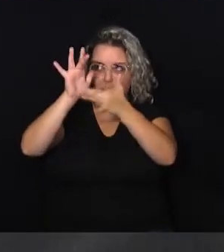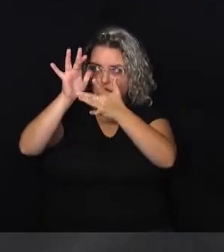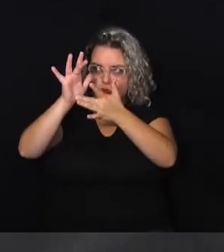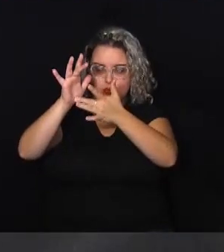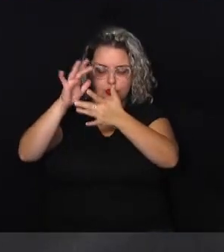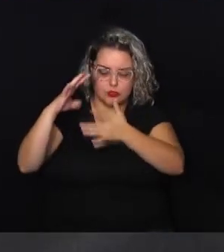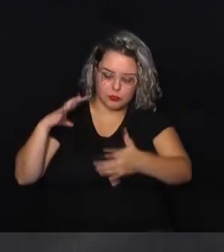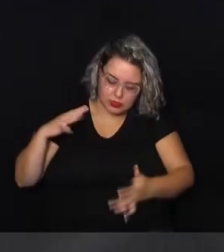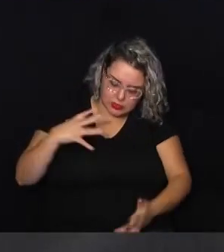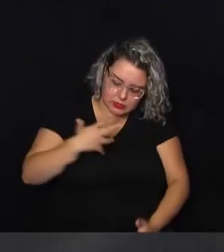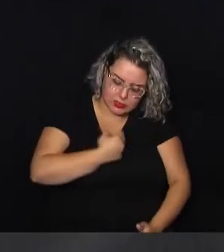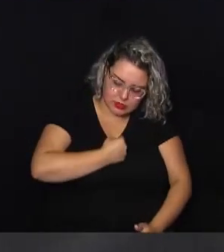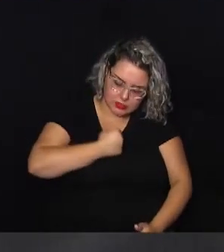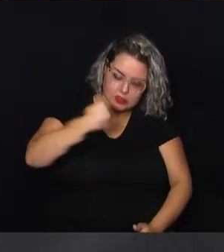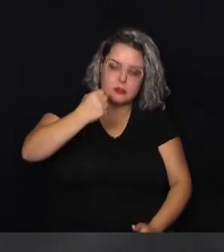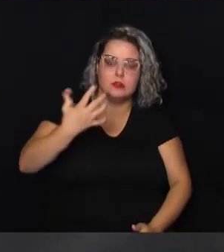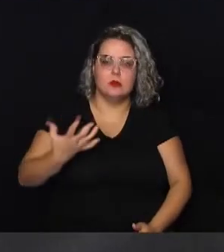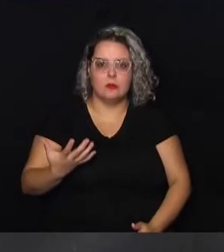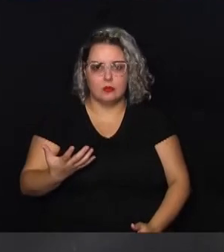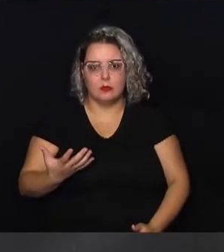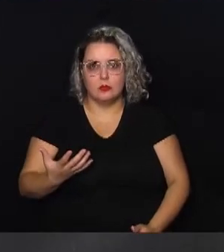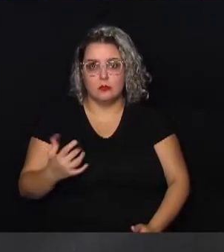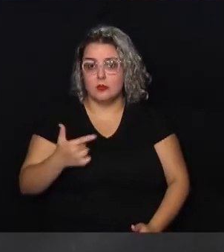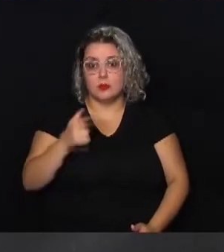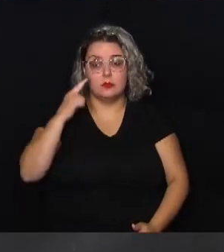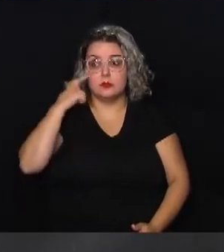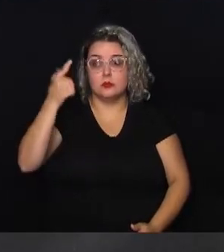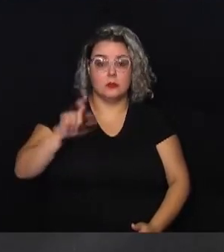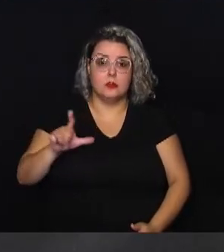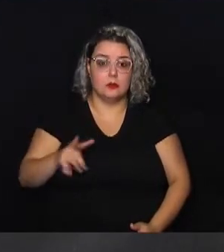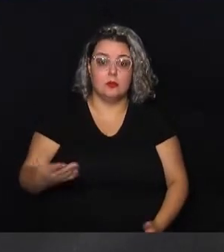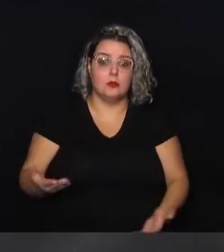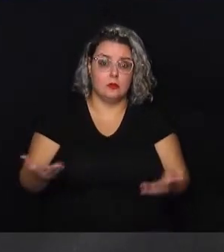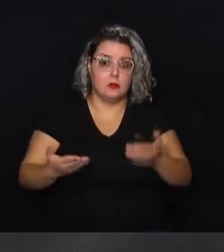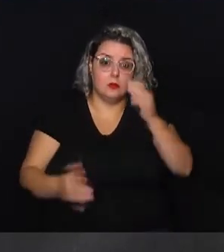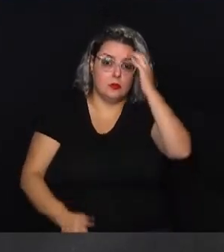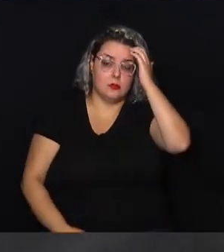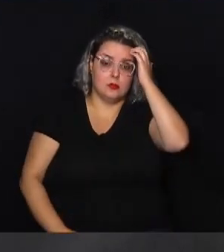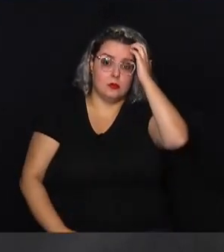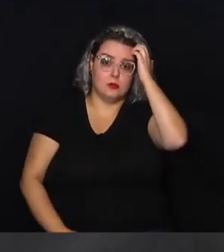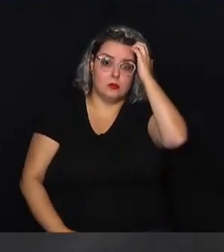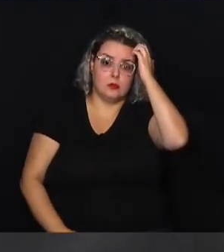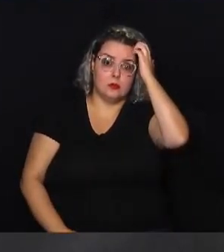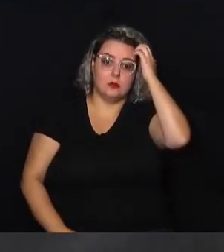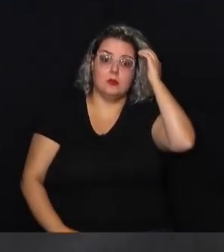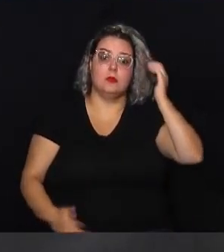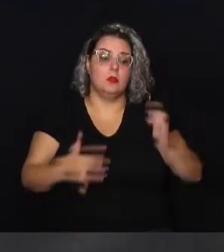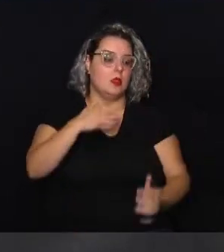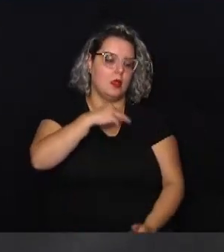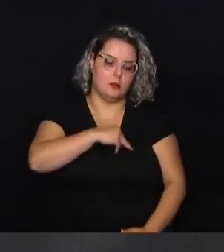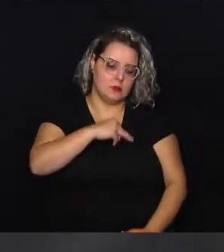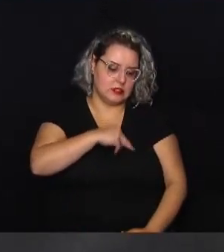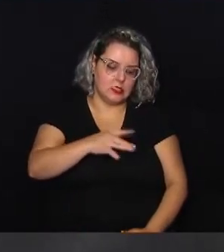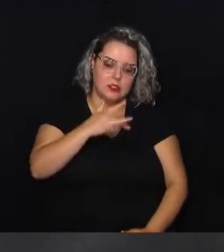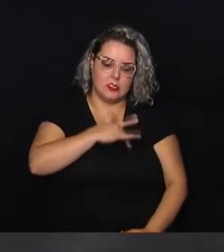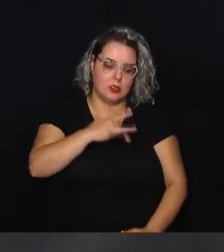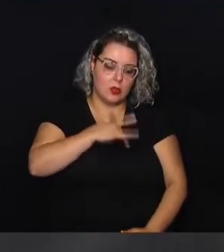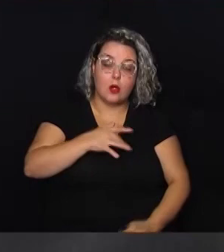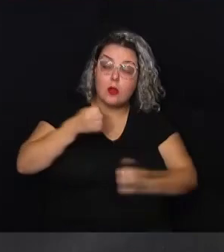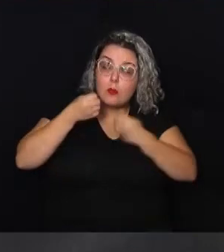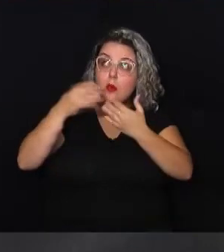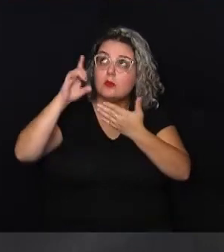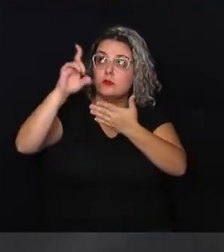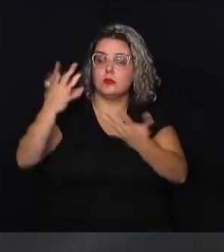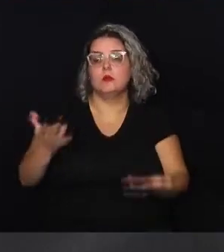sombra da morte, porque não tem nem lógica. Por que eu estou aqui? A lógica é a misericórdia e a bondade de Deus, né? Então, a gente sabe